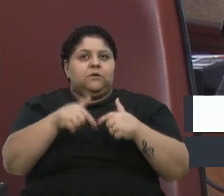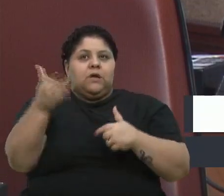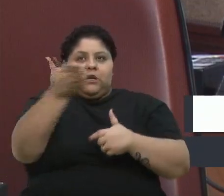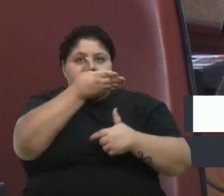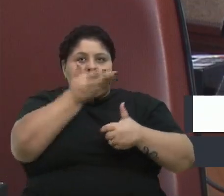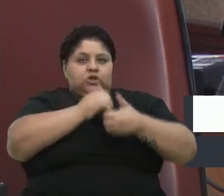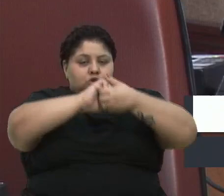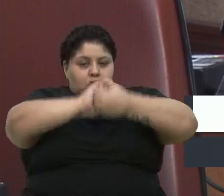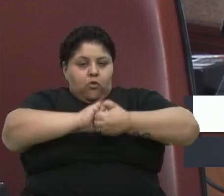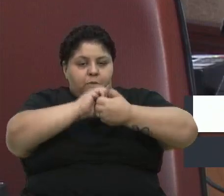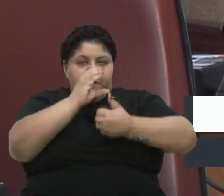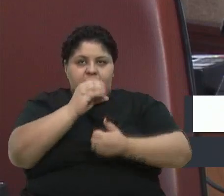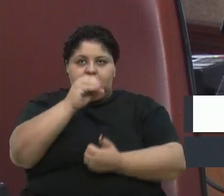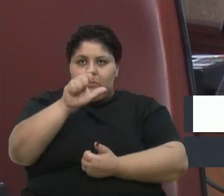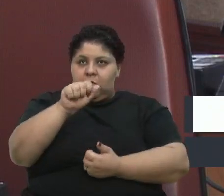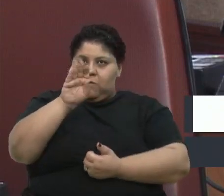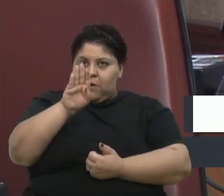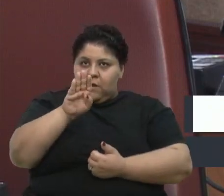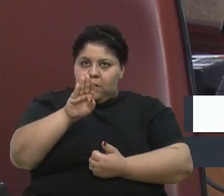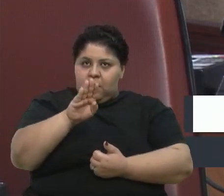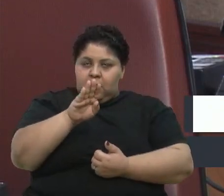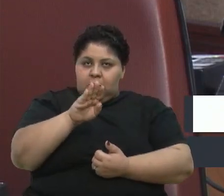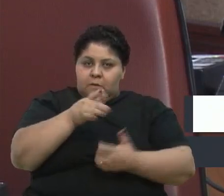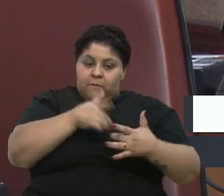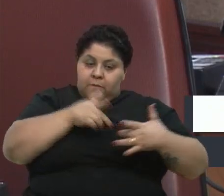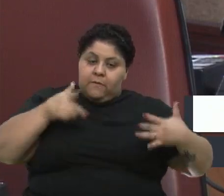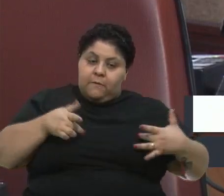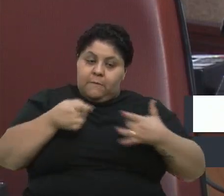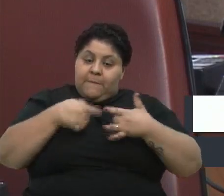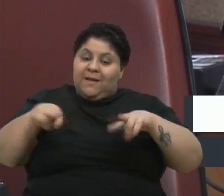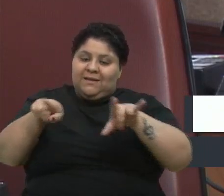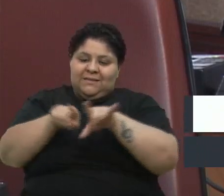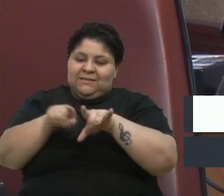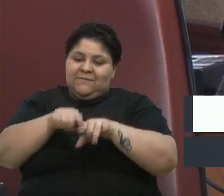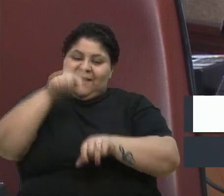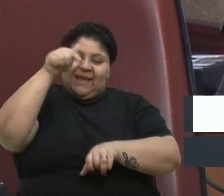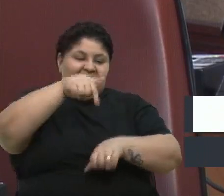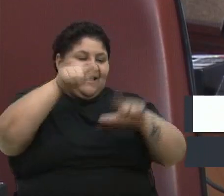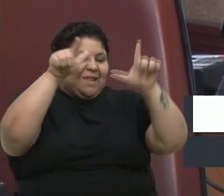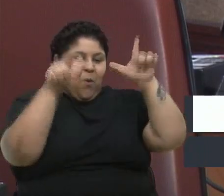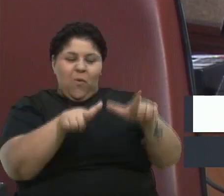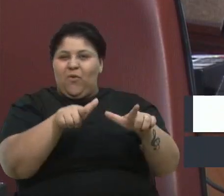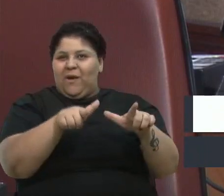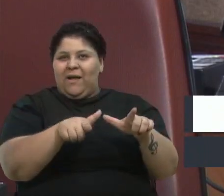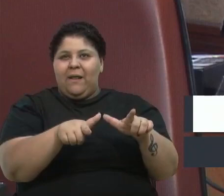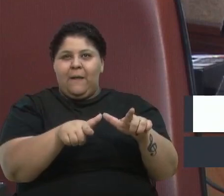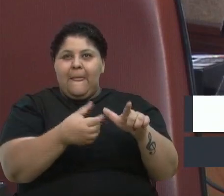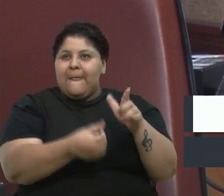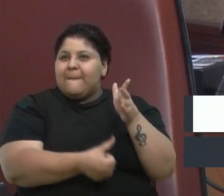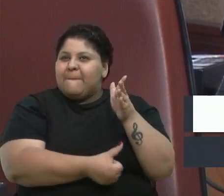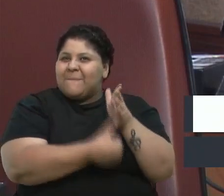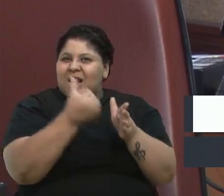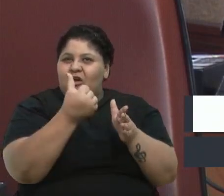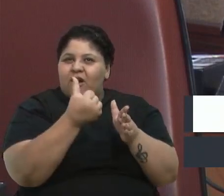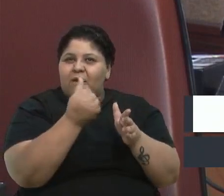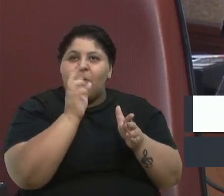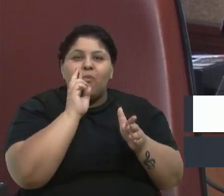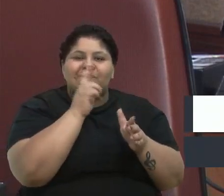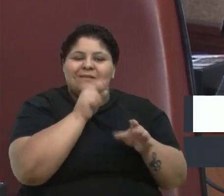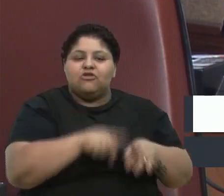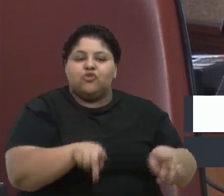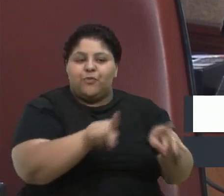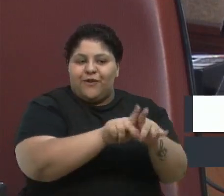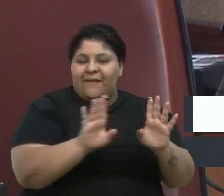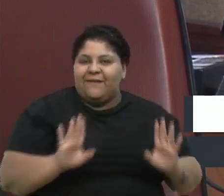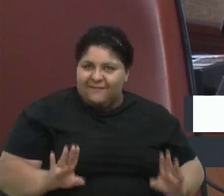pela solidariedade, mas também reconhecemos que ali não é o local mais adequado para este tipo de... Foi vamos dizer